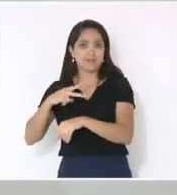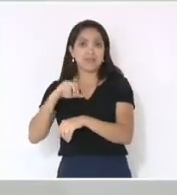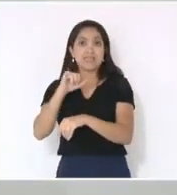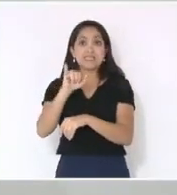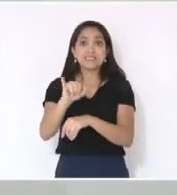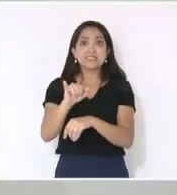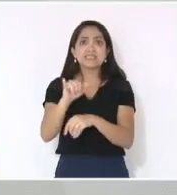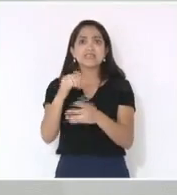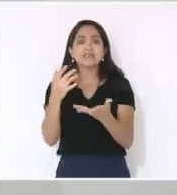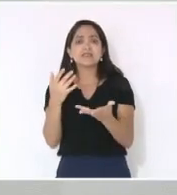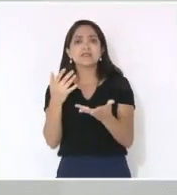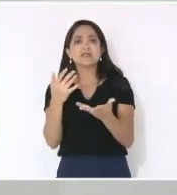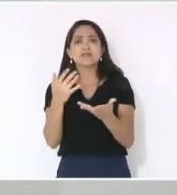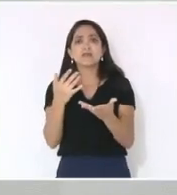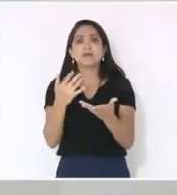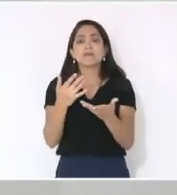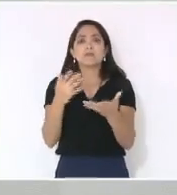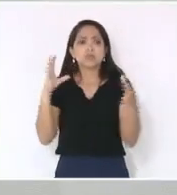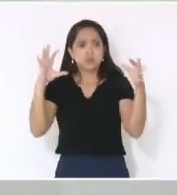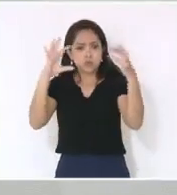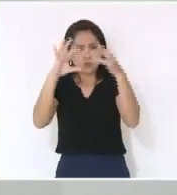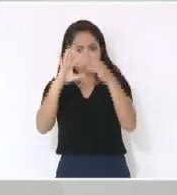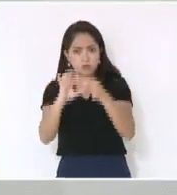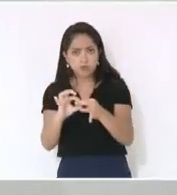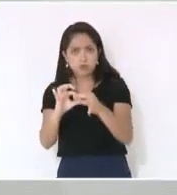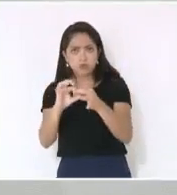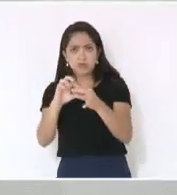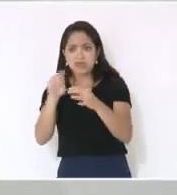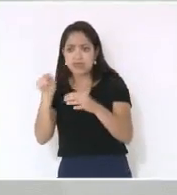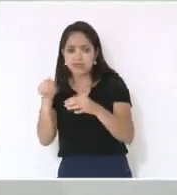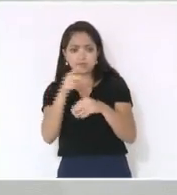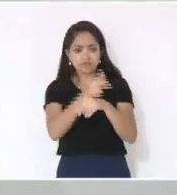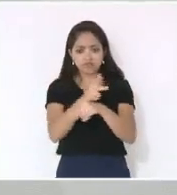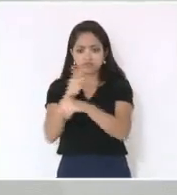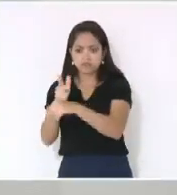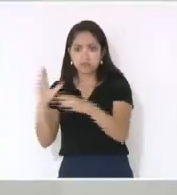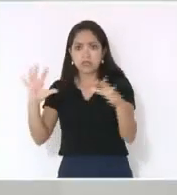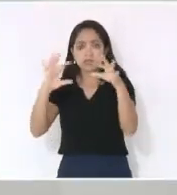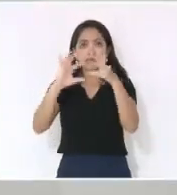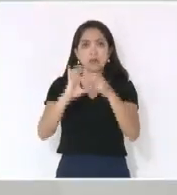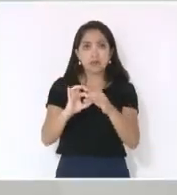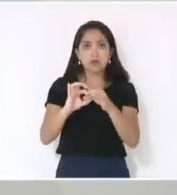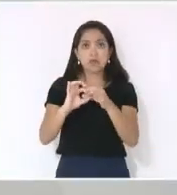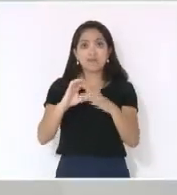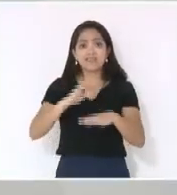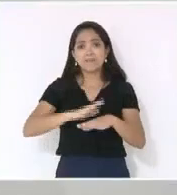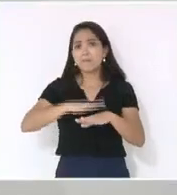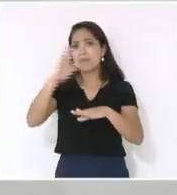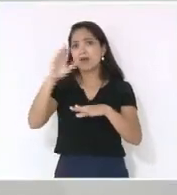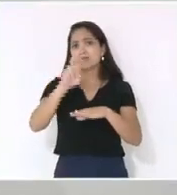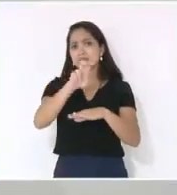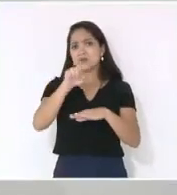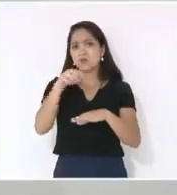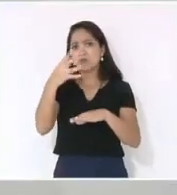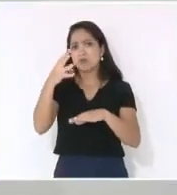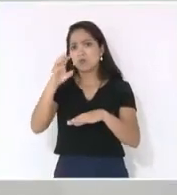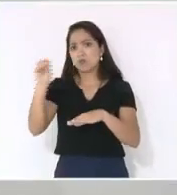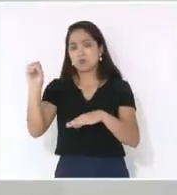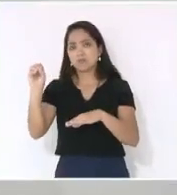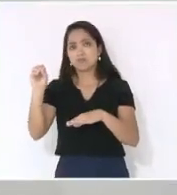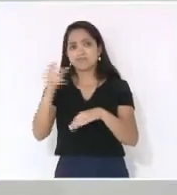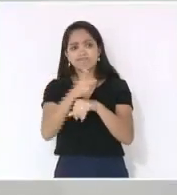software qualquer, integrarmos as 5 mil, nós vamos ter 5.140 câmaras de monitoramento vigiando a cidade.